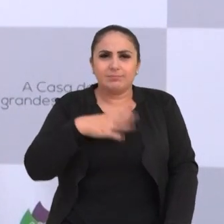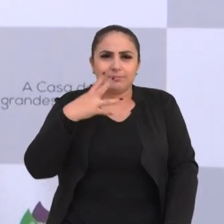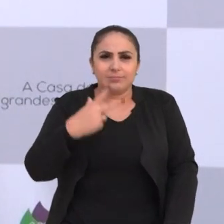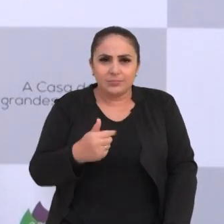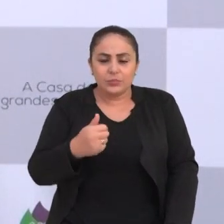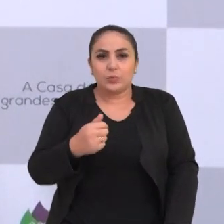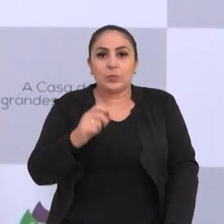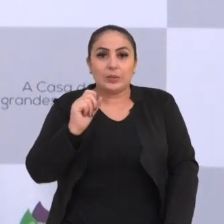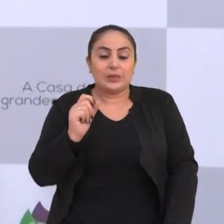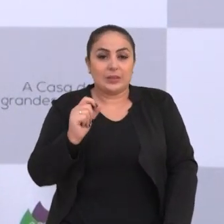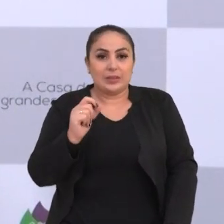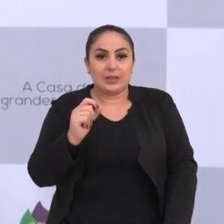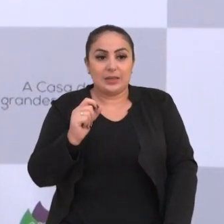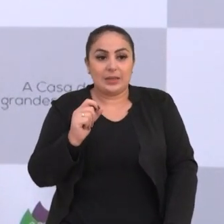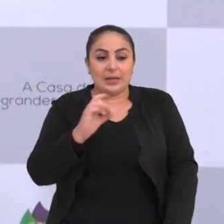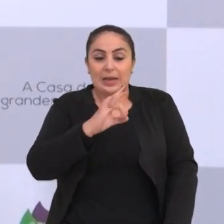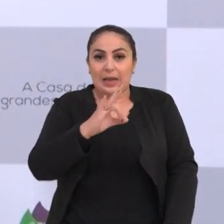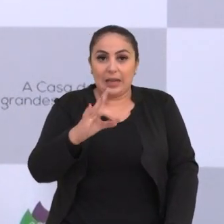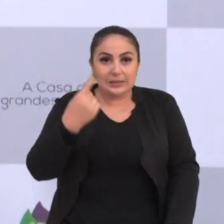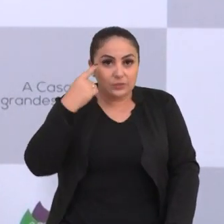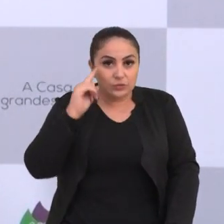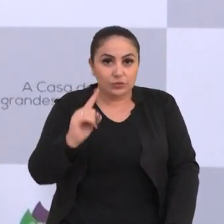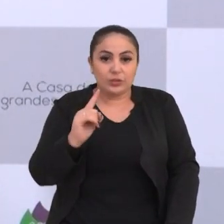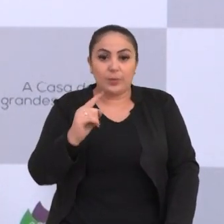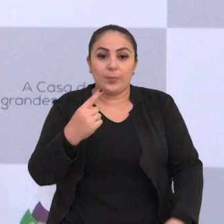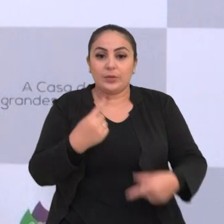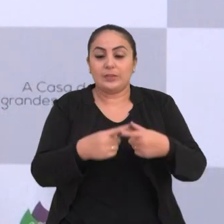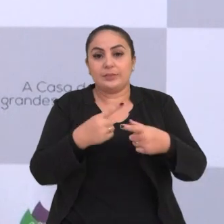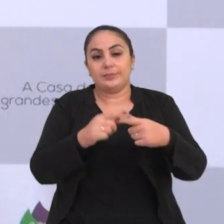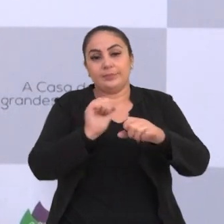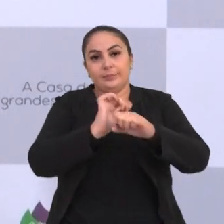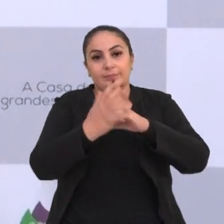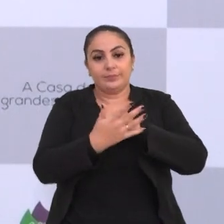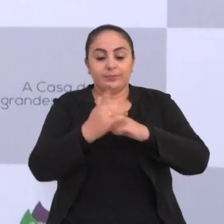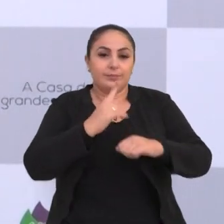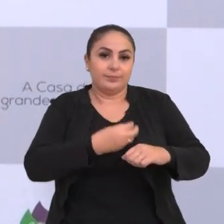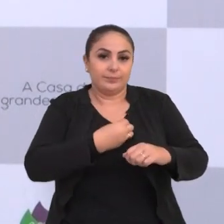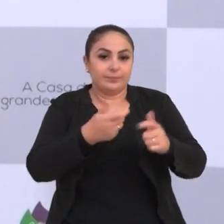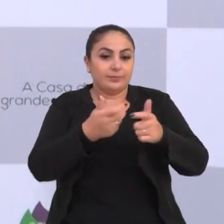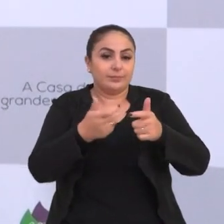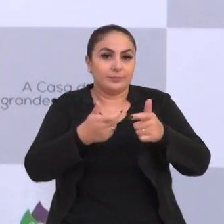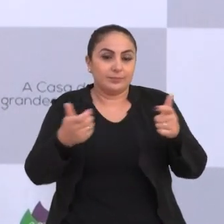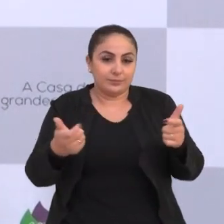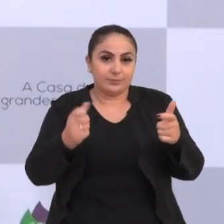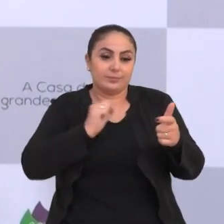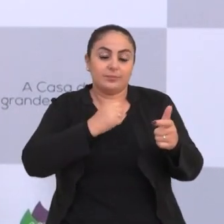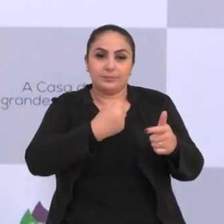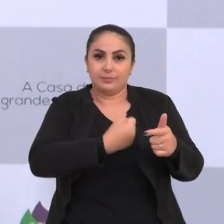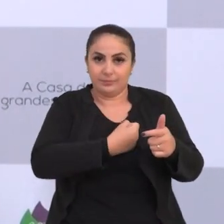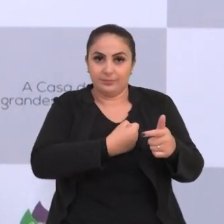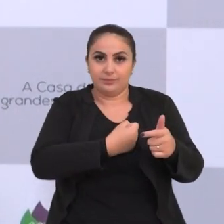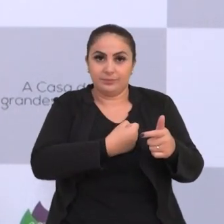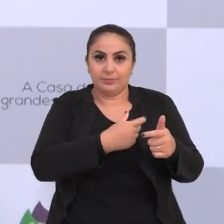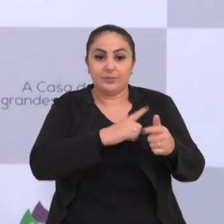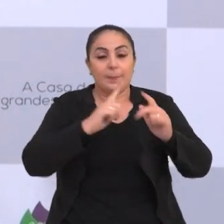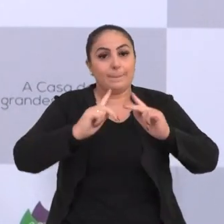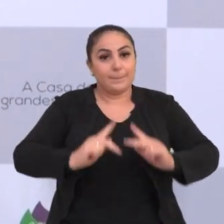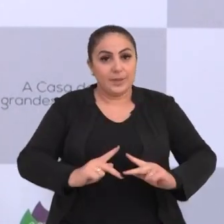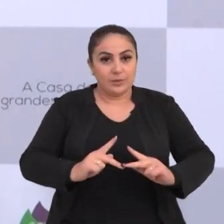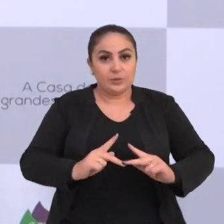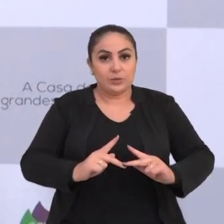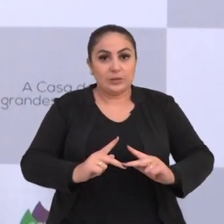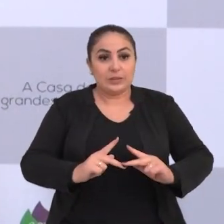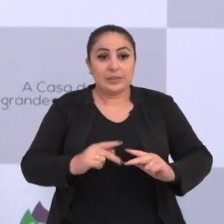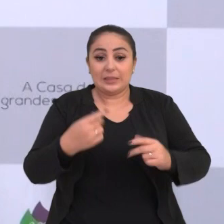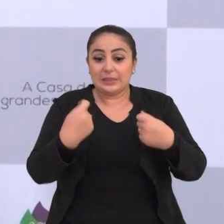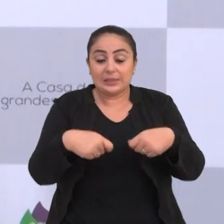sentimos é que a cada dia, devido à pandemia, estão aumentando os números de